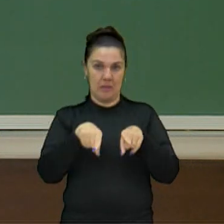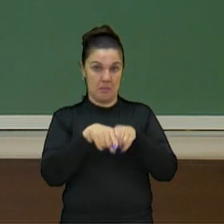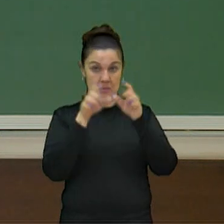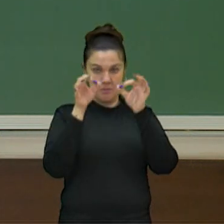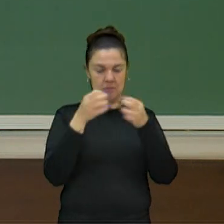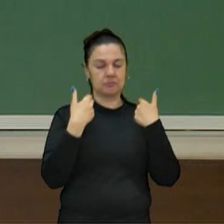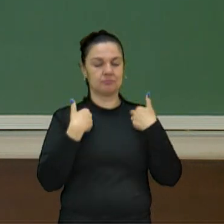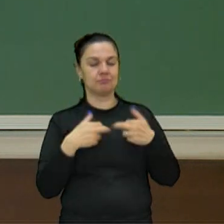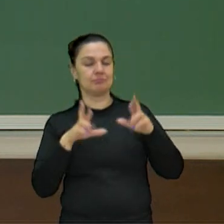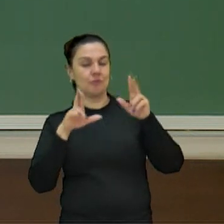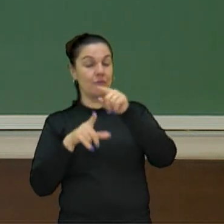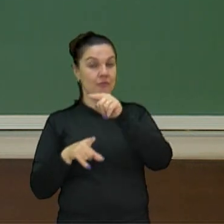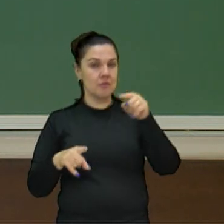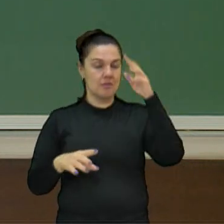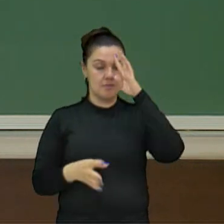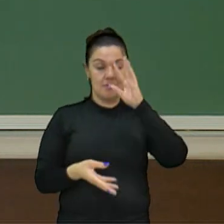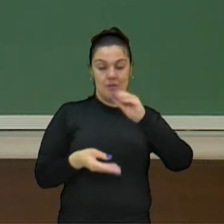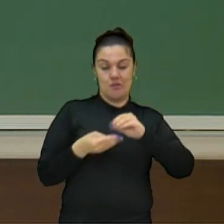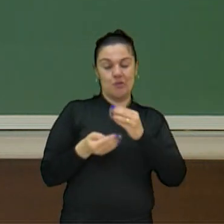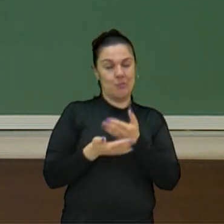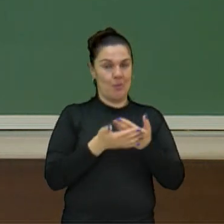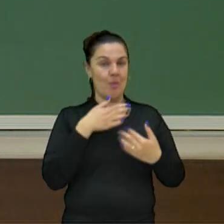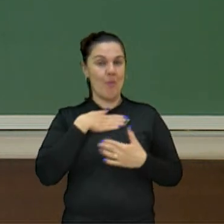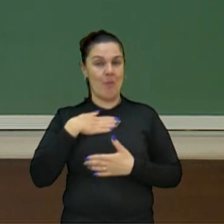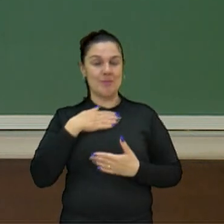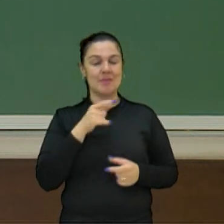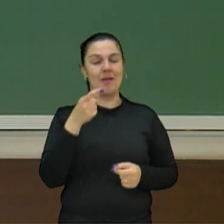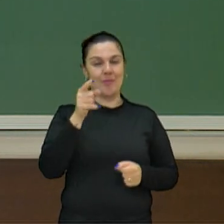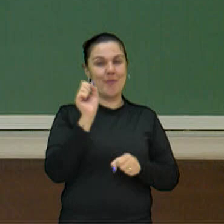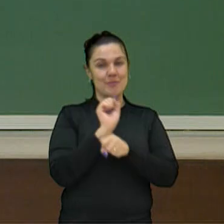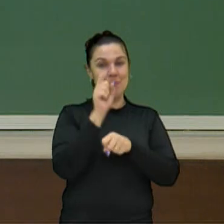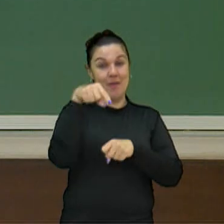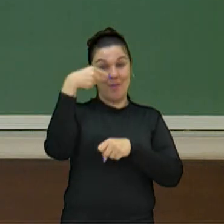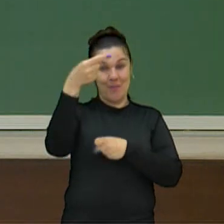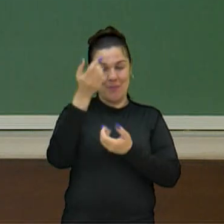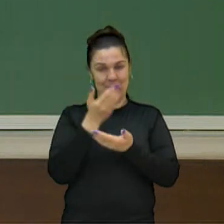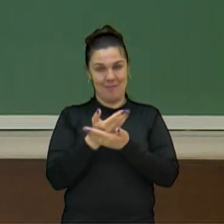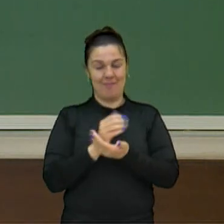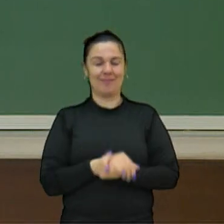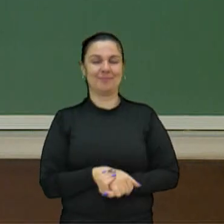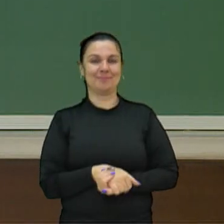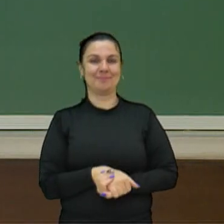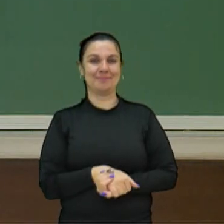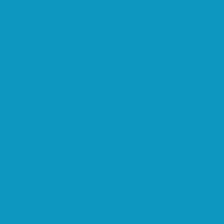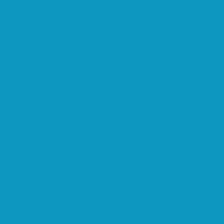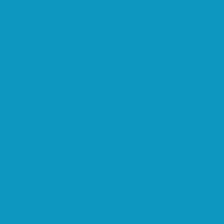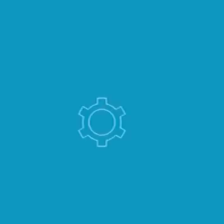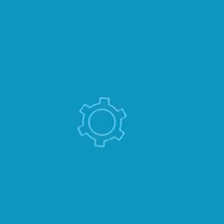espero que vocês tenham entendido a aula, que tenham gostado, e eu espero vocês na próxima aula com as teorias evolutivas.